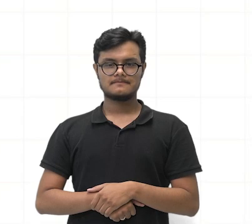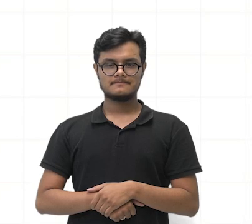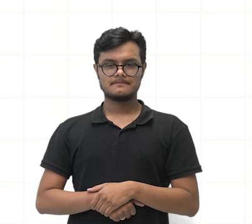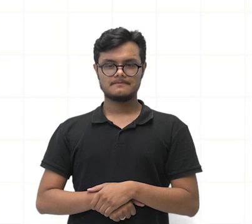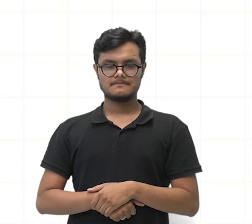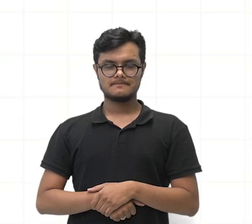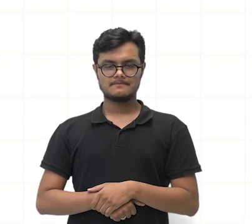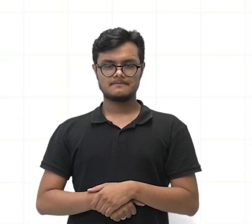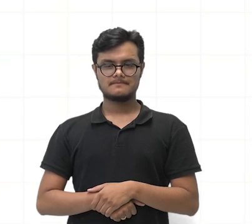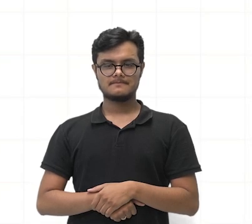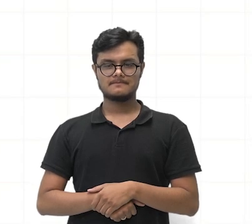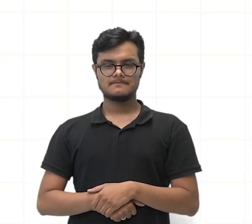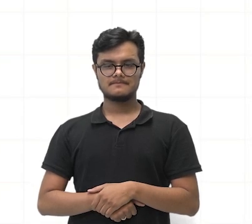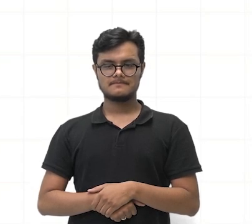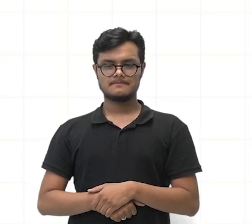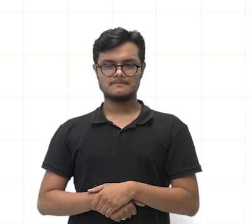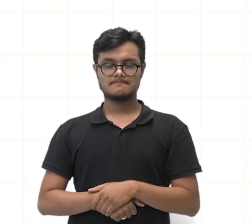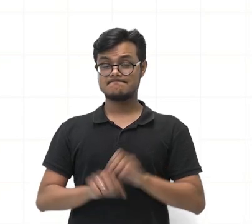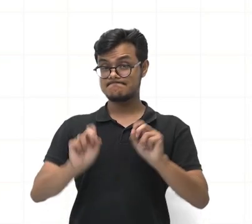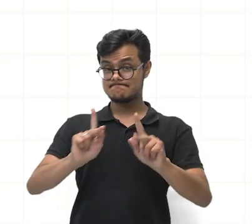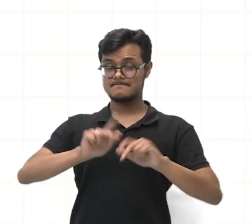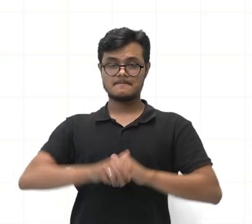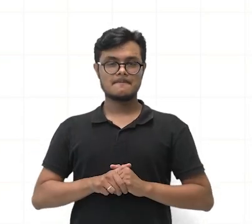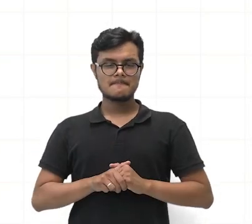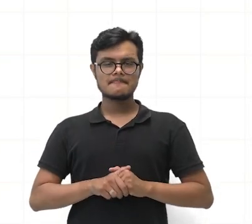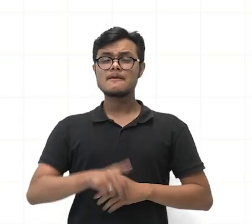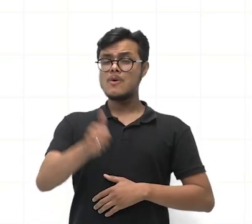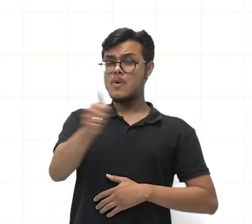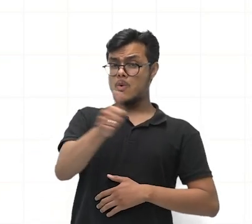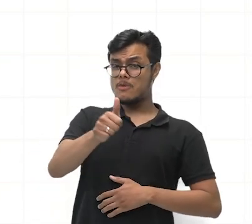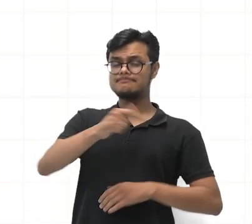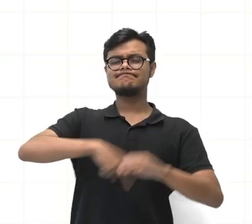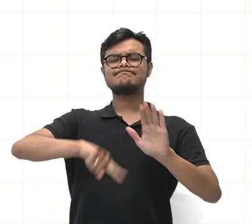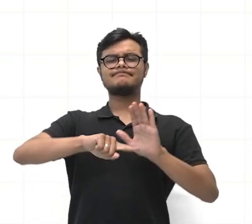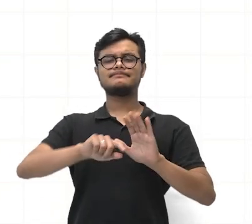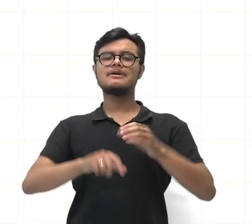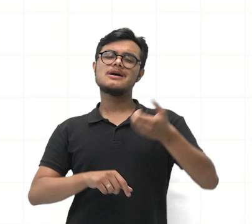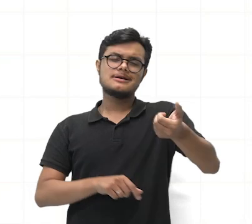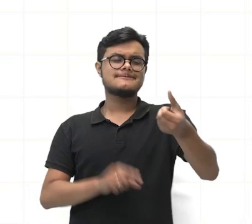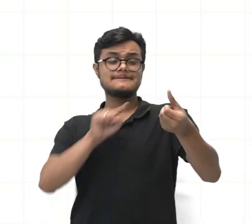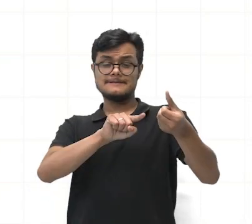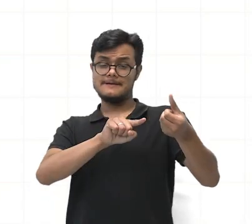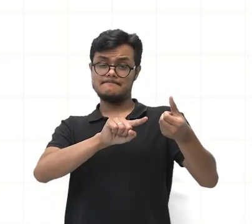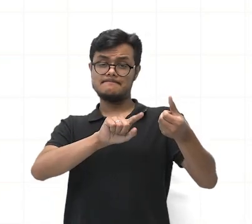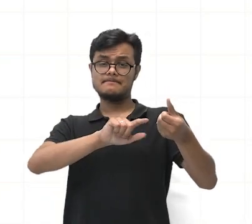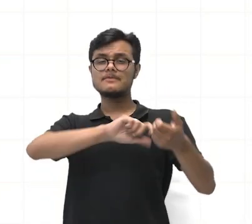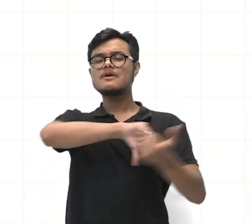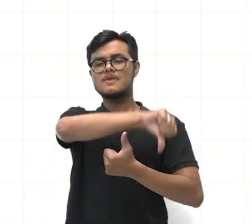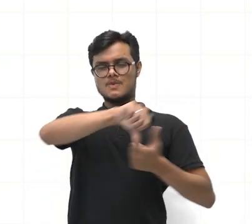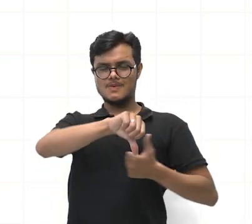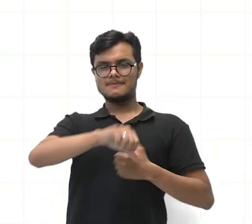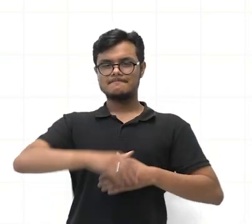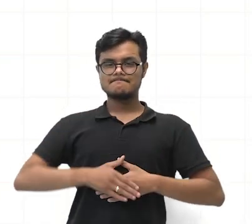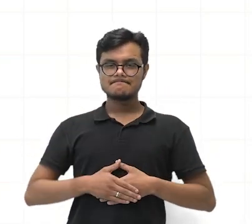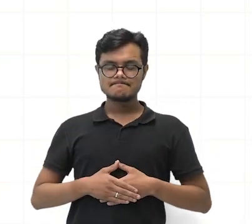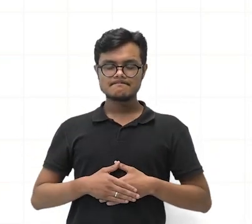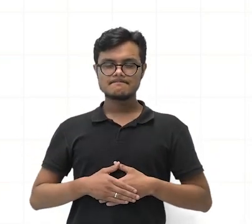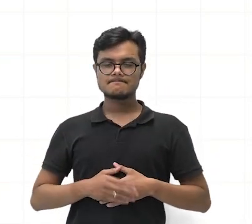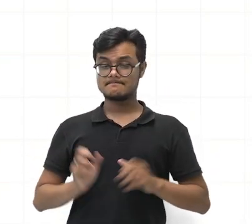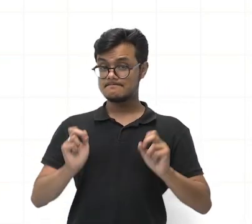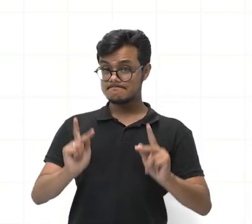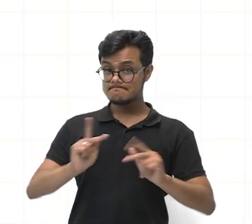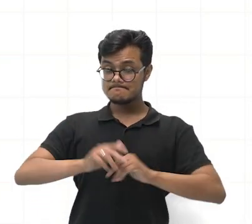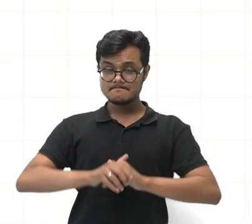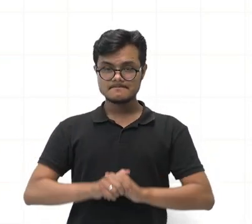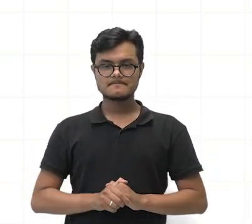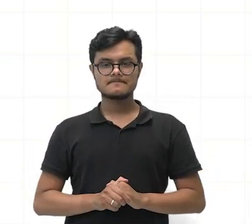uma unidade dele aqui, ó. Tá bom? Ficamos então aqui com 11 e o 7 vai ficar valendo de 6. Tá